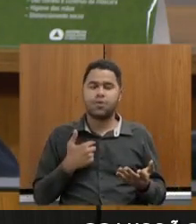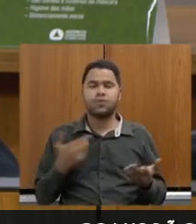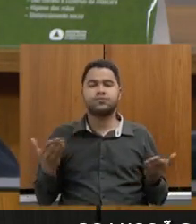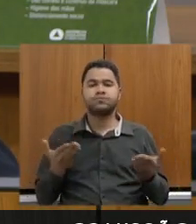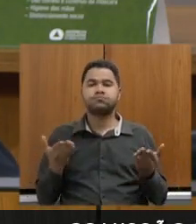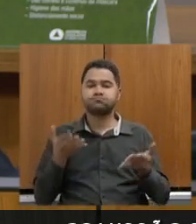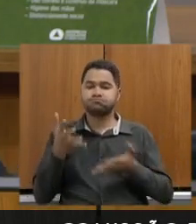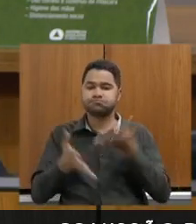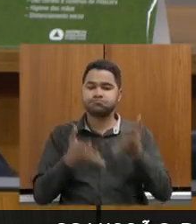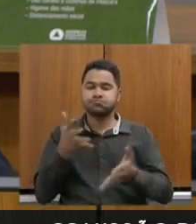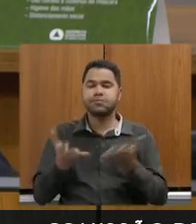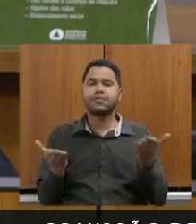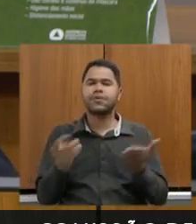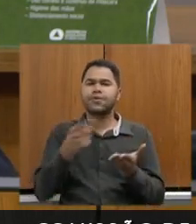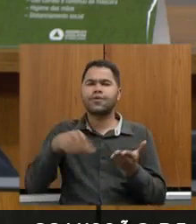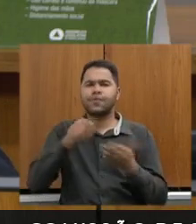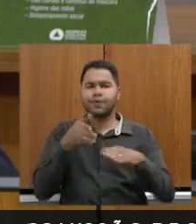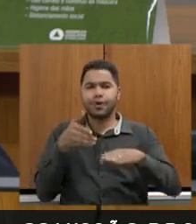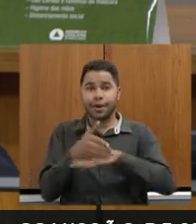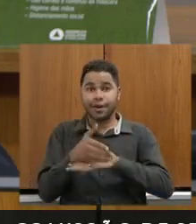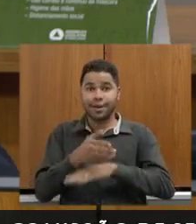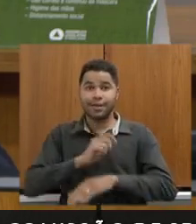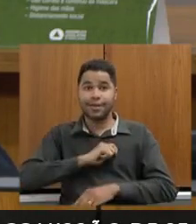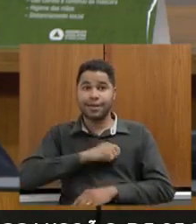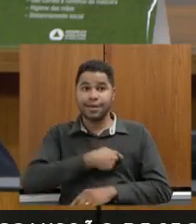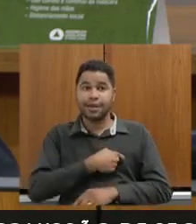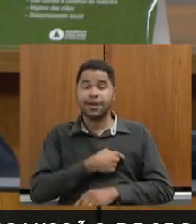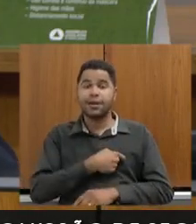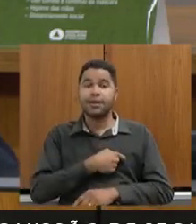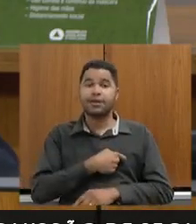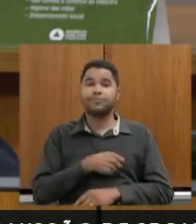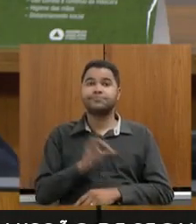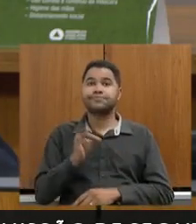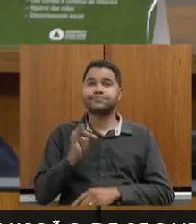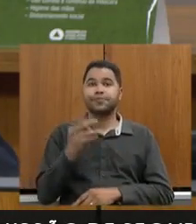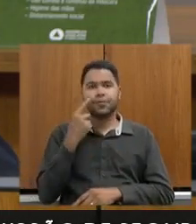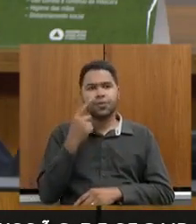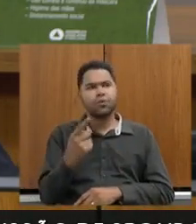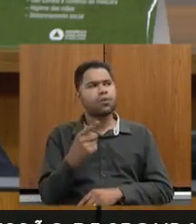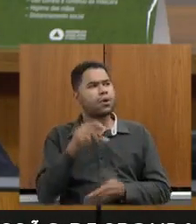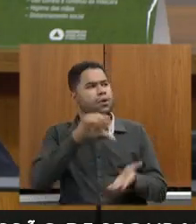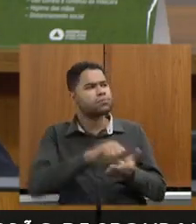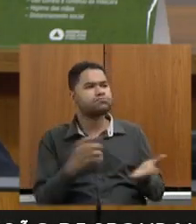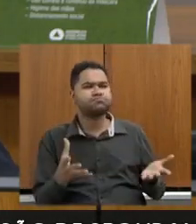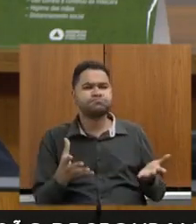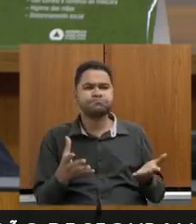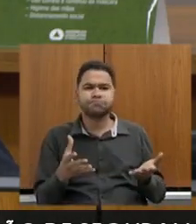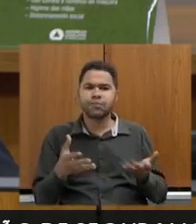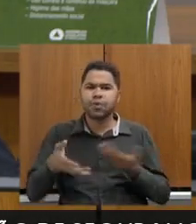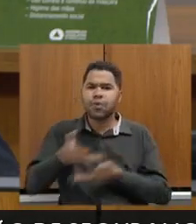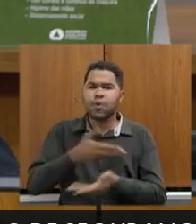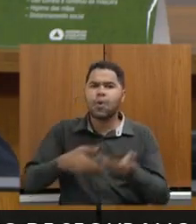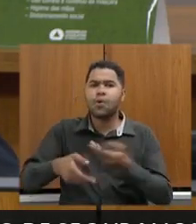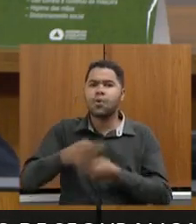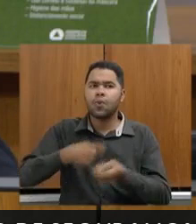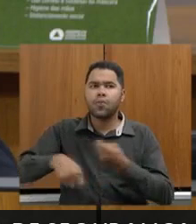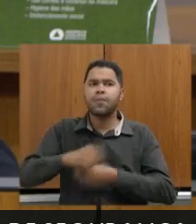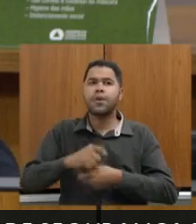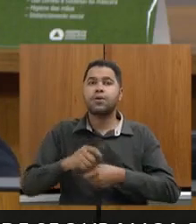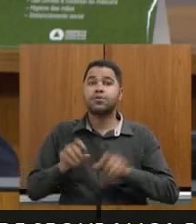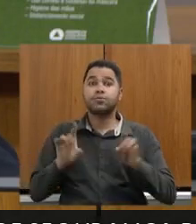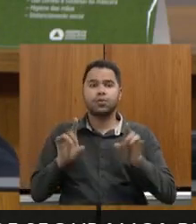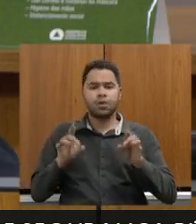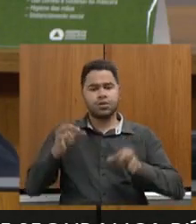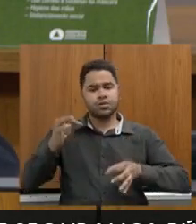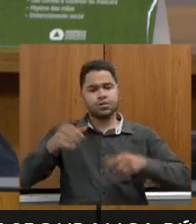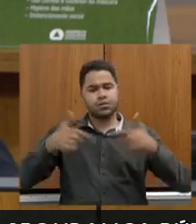nesse nessa Fala minha da Glória quando você naquela delegacia Neto Joaquim Olha pa a imunidade Operações Especiais trabalhando